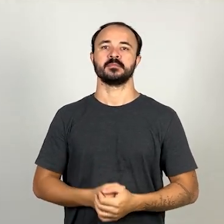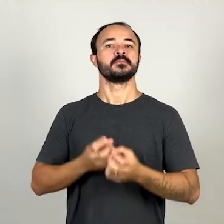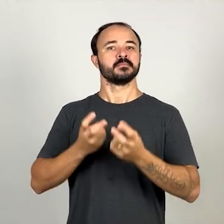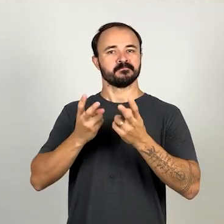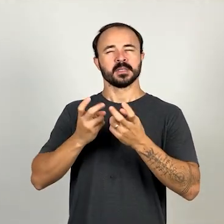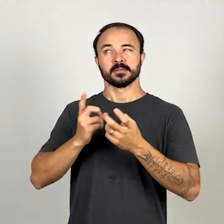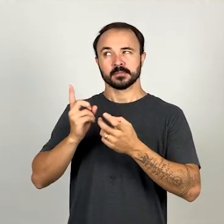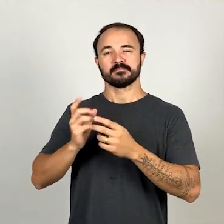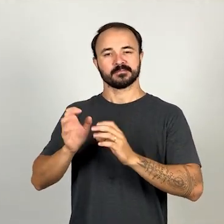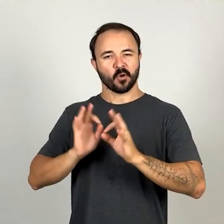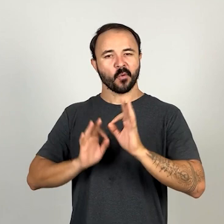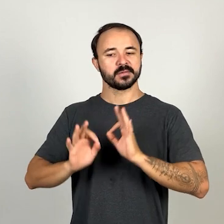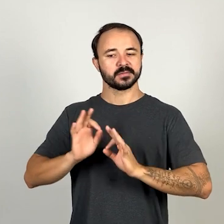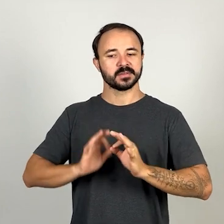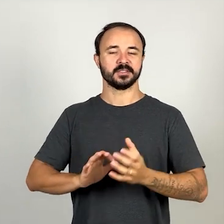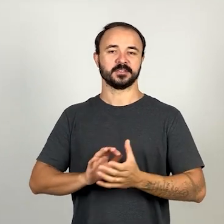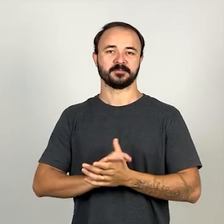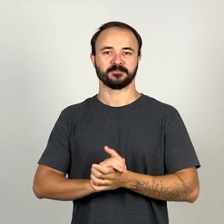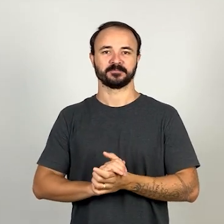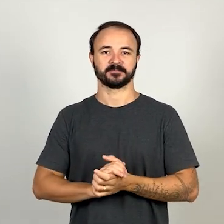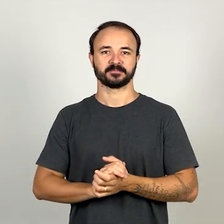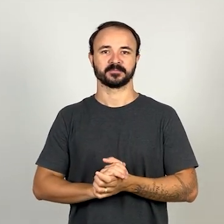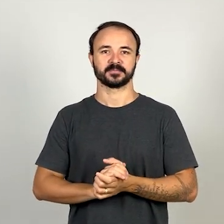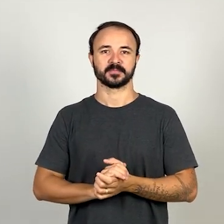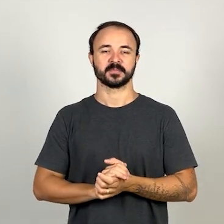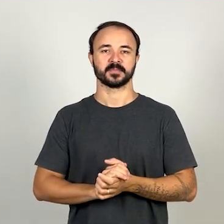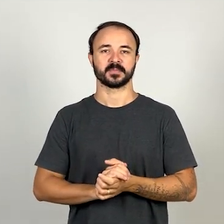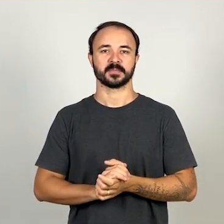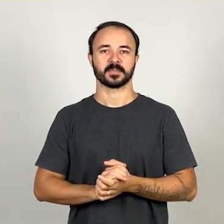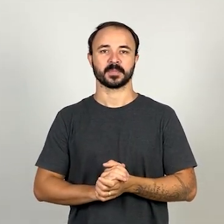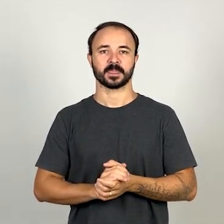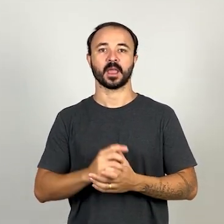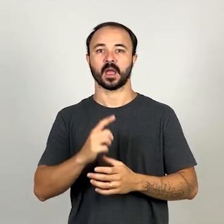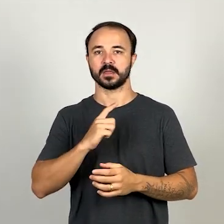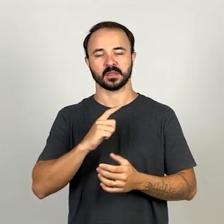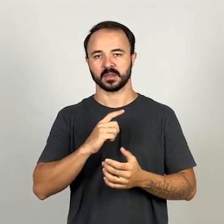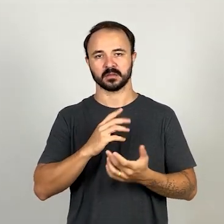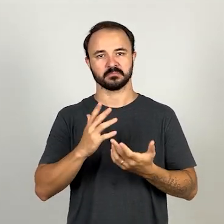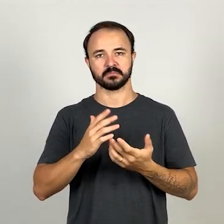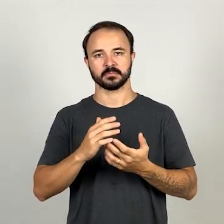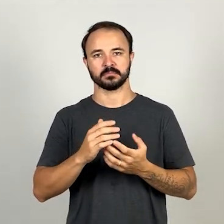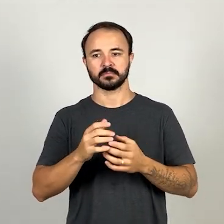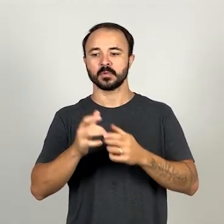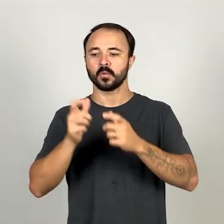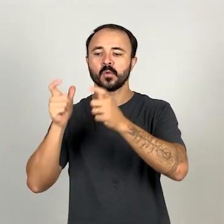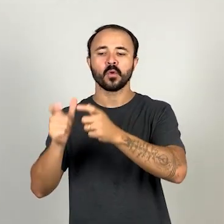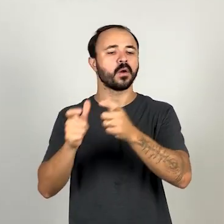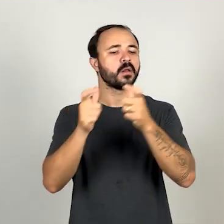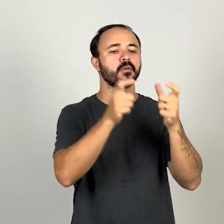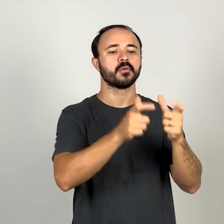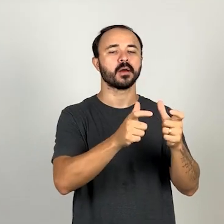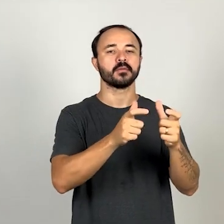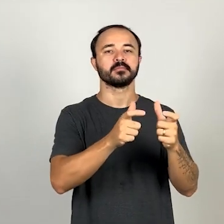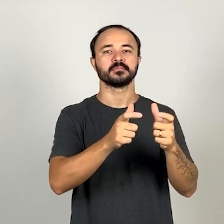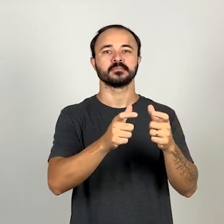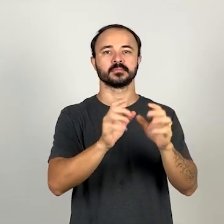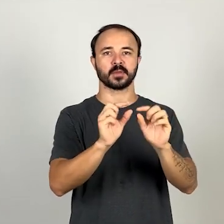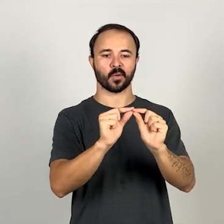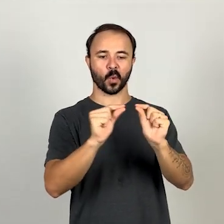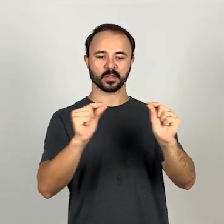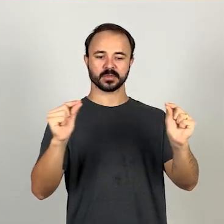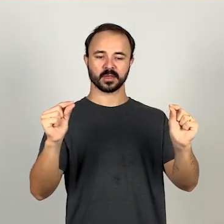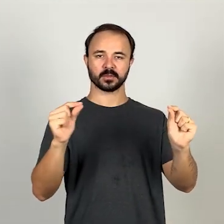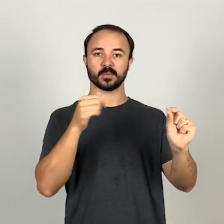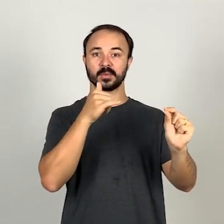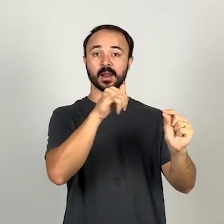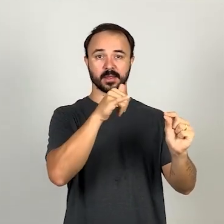Os condutores, então, são colocados nos polos, por onde essa eletricidade vai poder passar. E, a partir